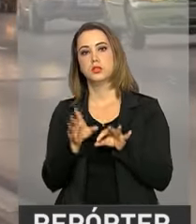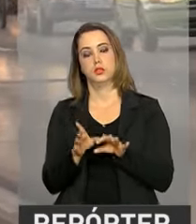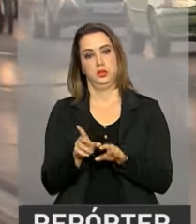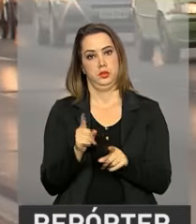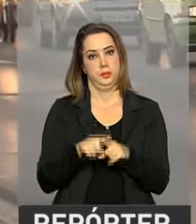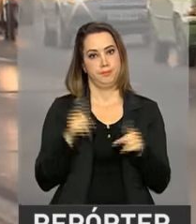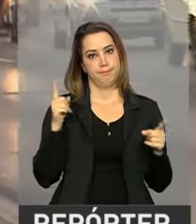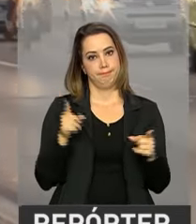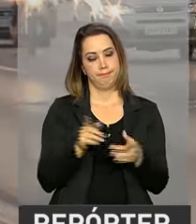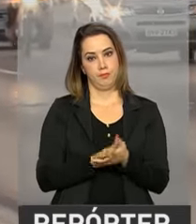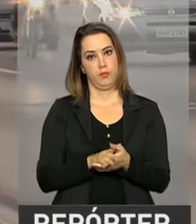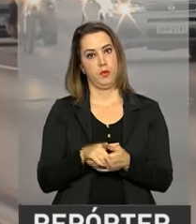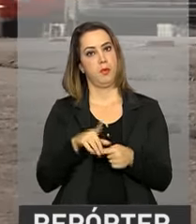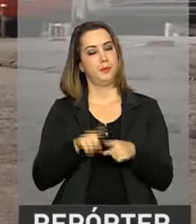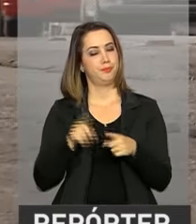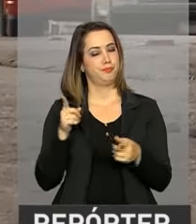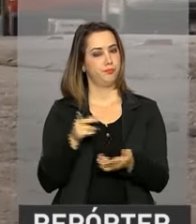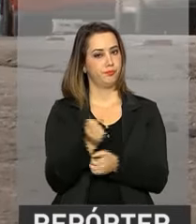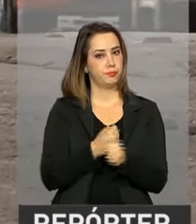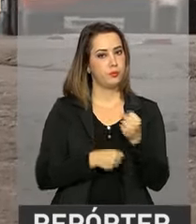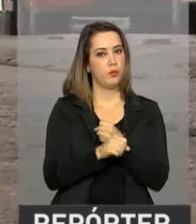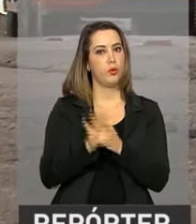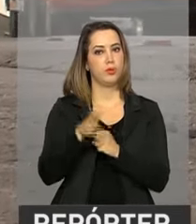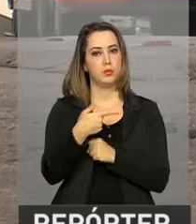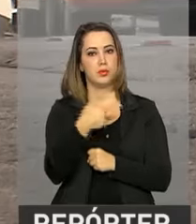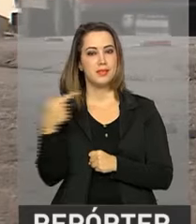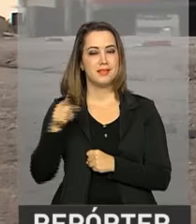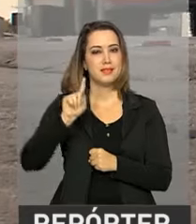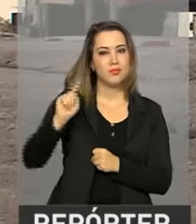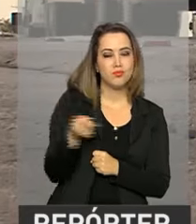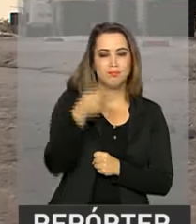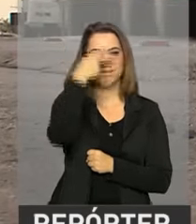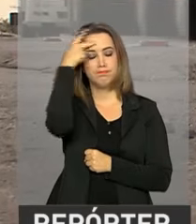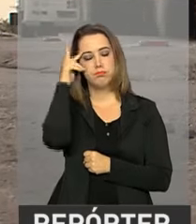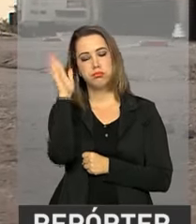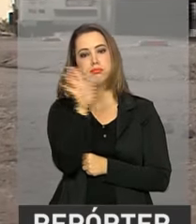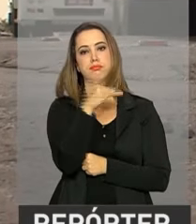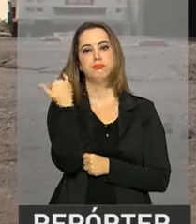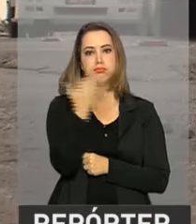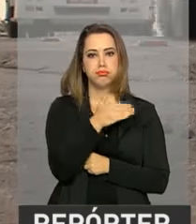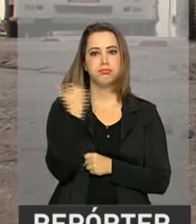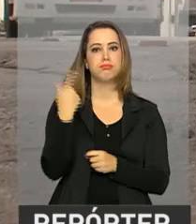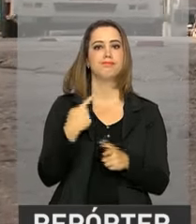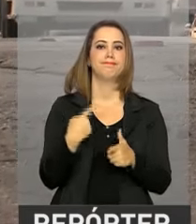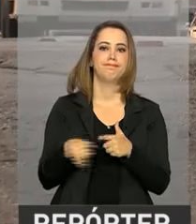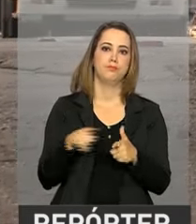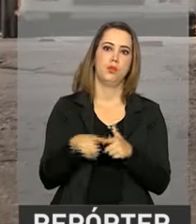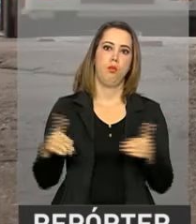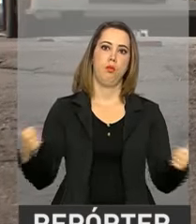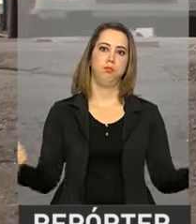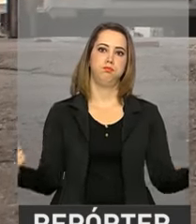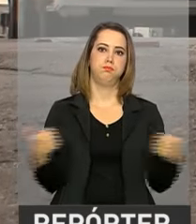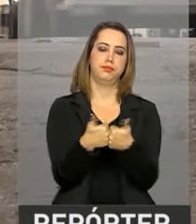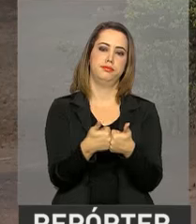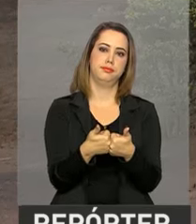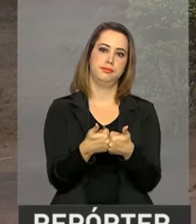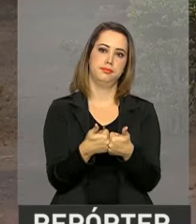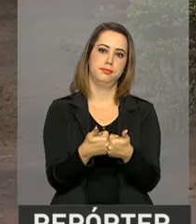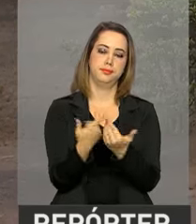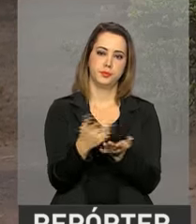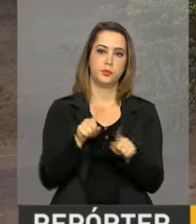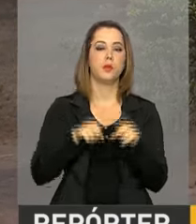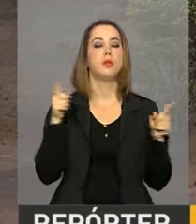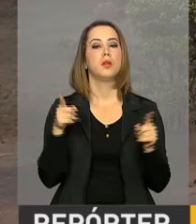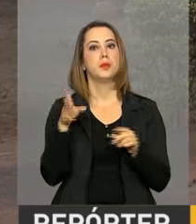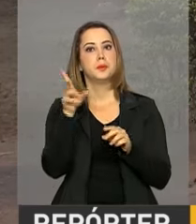sentido contrário. Só no ano passado, quase 7.000 pessoas morreram em acidentes de trânsito em rodovias federais.